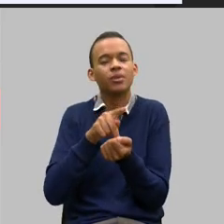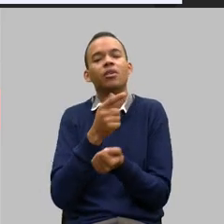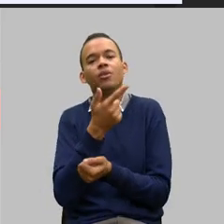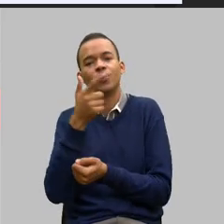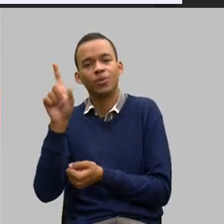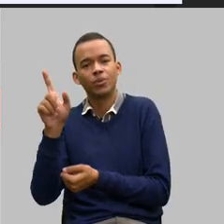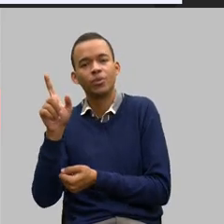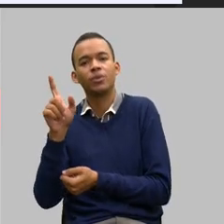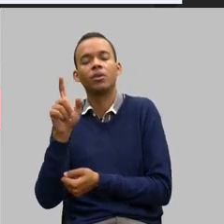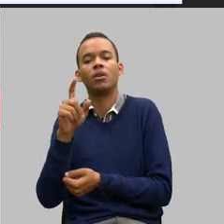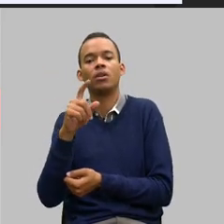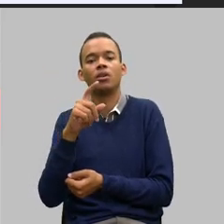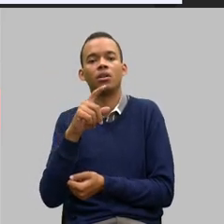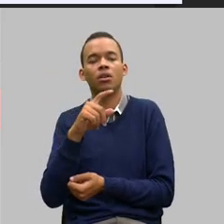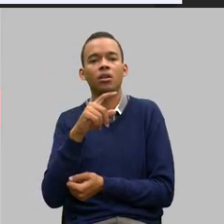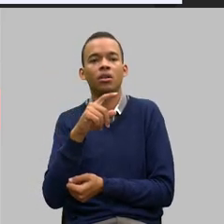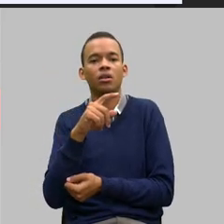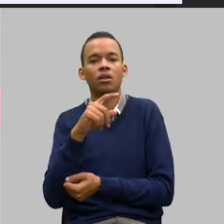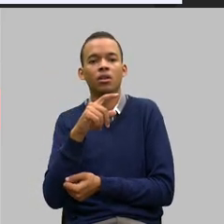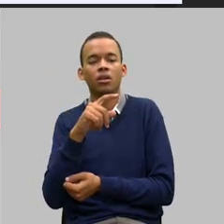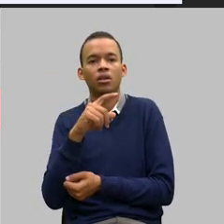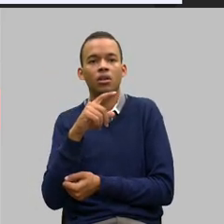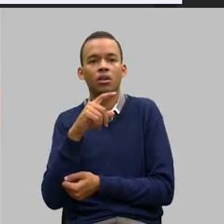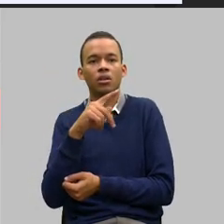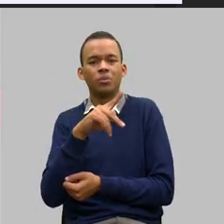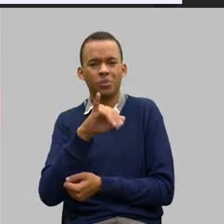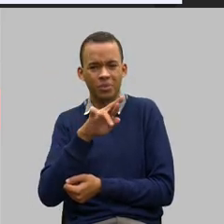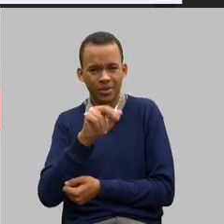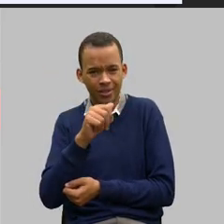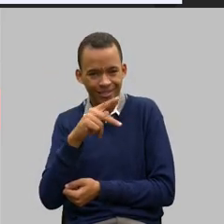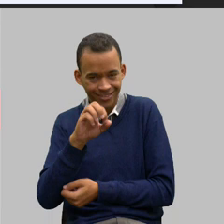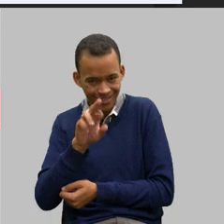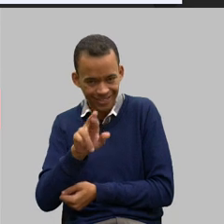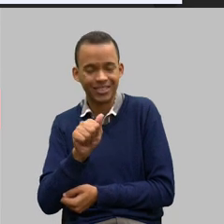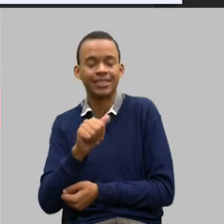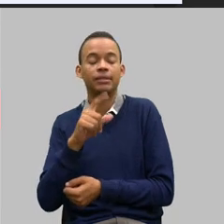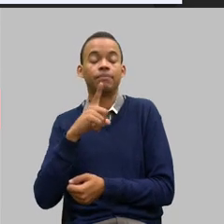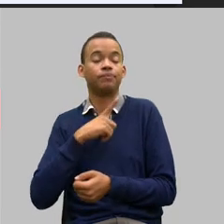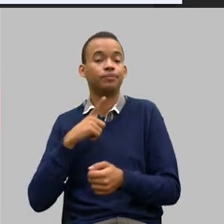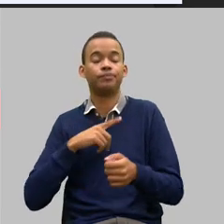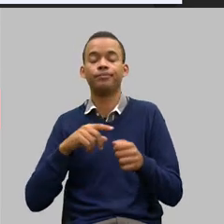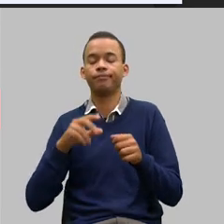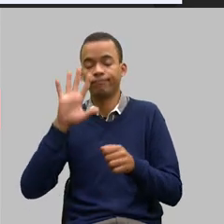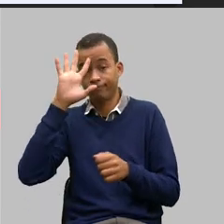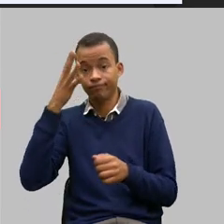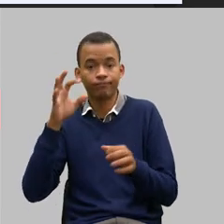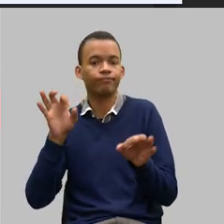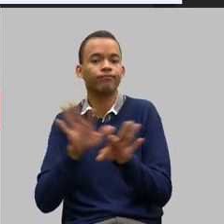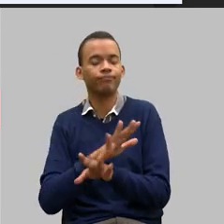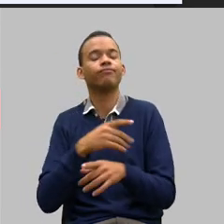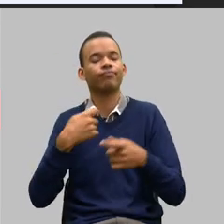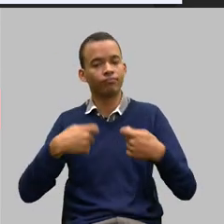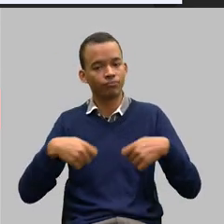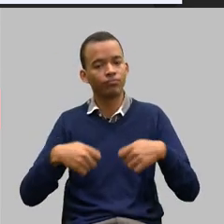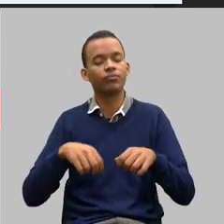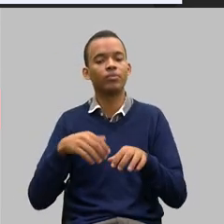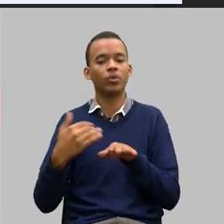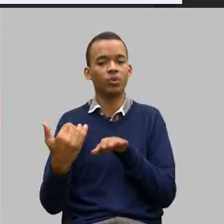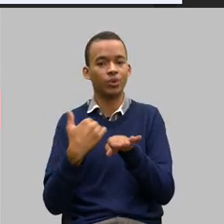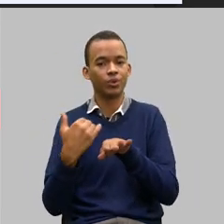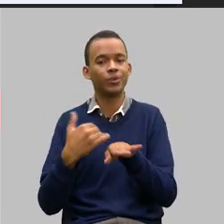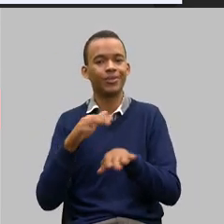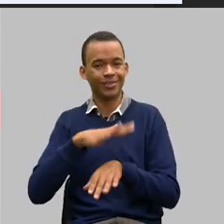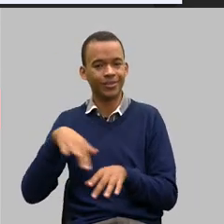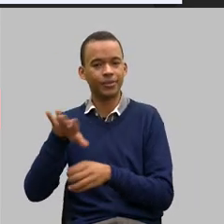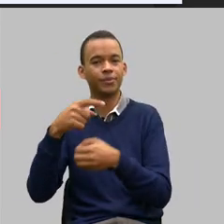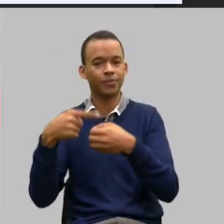e eh a resolução né de de problemas de de passagem Urbana que tem que ser equacionadas mas é um projeto que a gente acredita muito